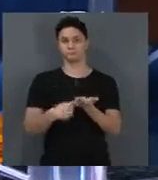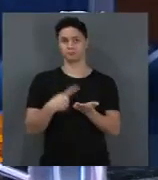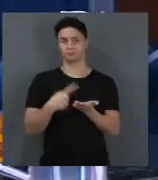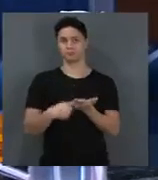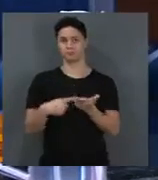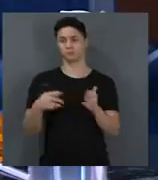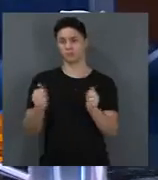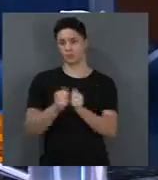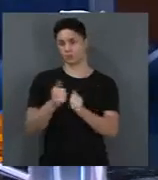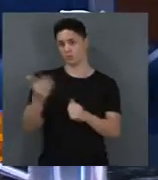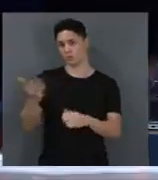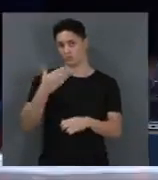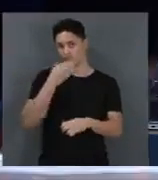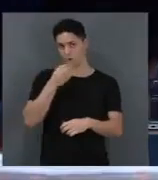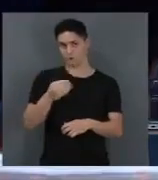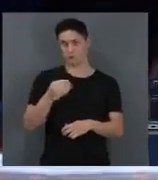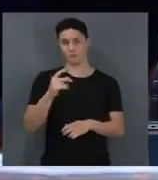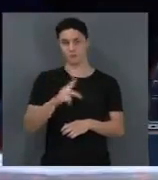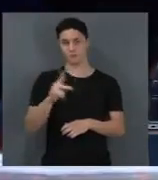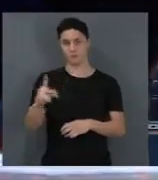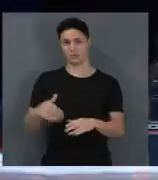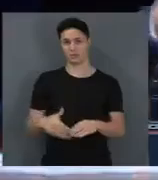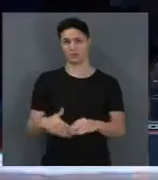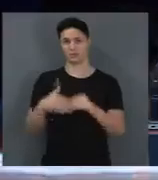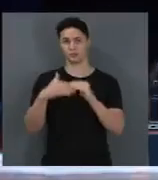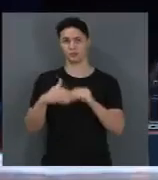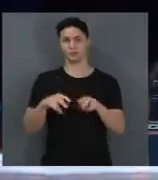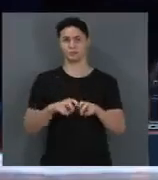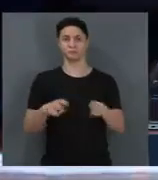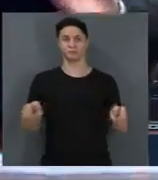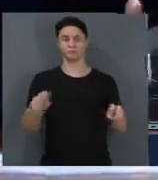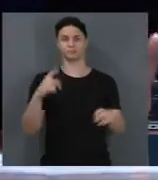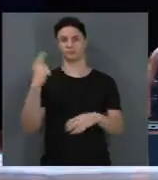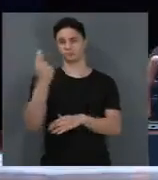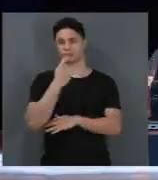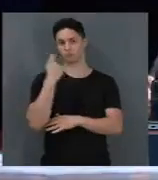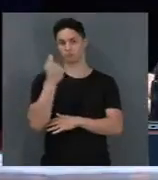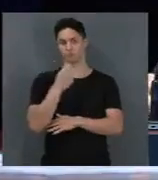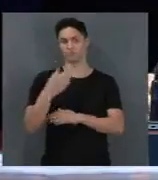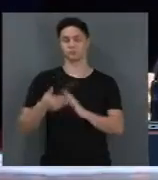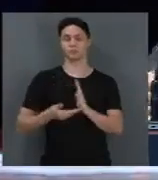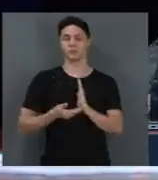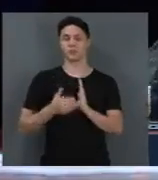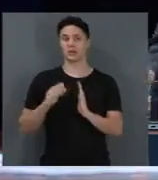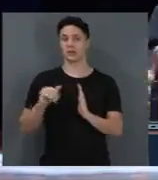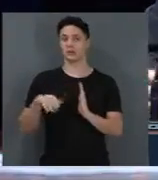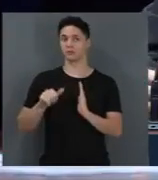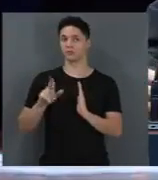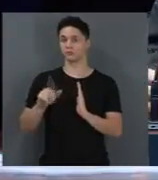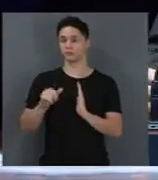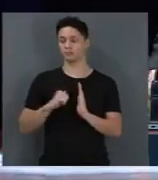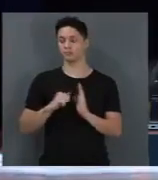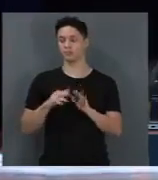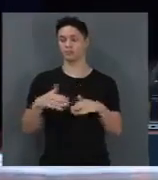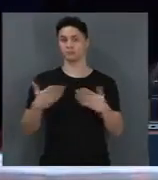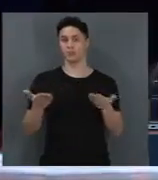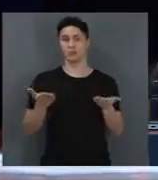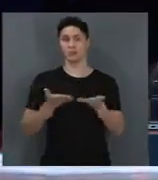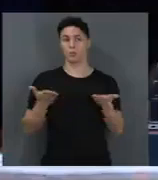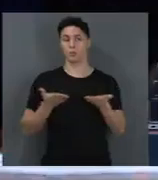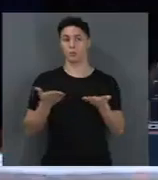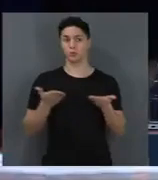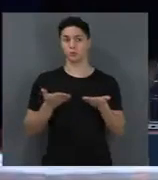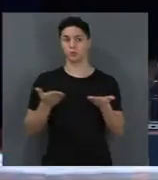PT na Câmara, é o líder da bancada gaúcha na Câmara dos Deputados. Ele não me ligou hoje, ele